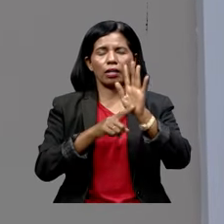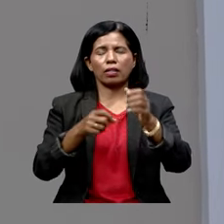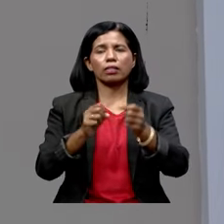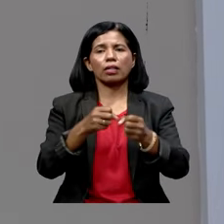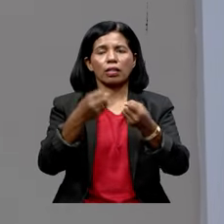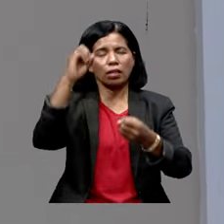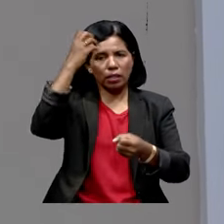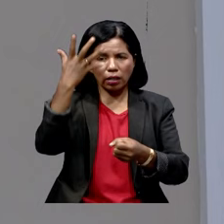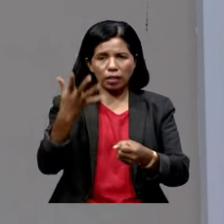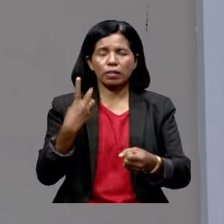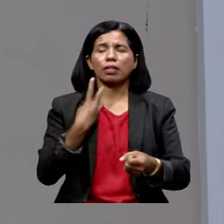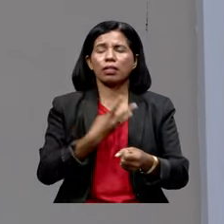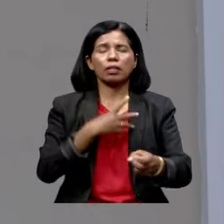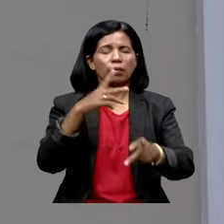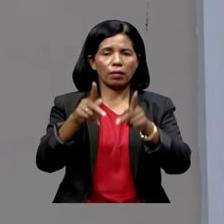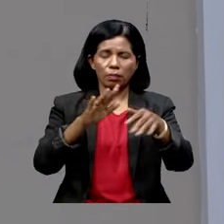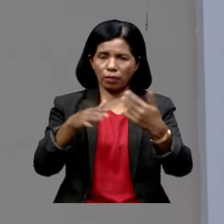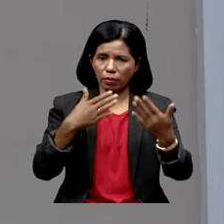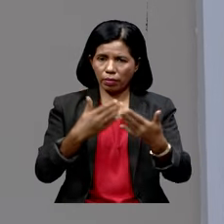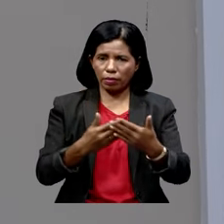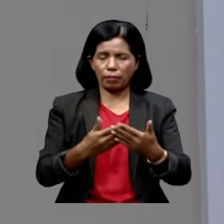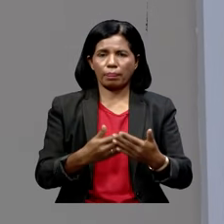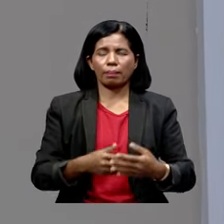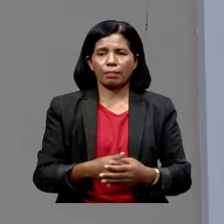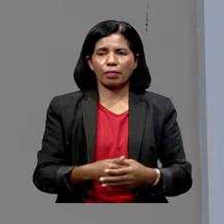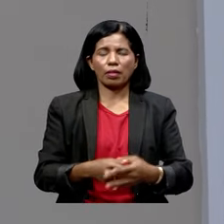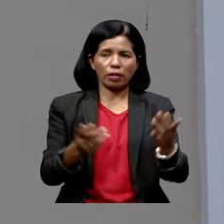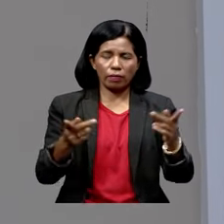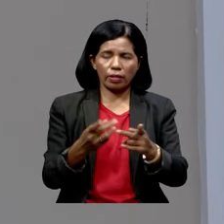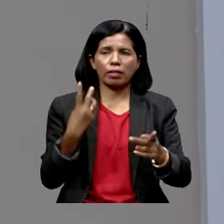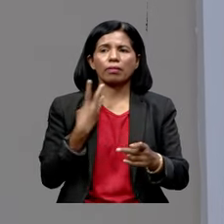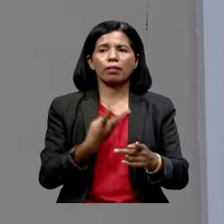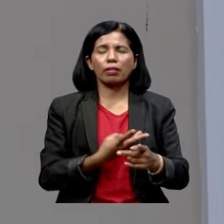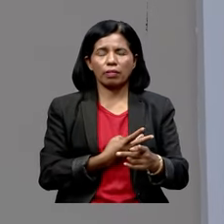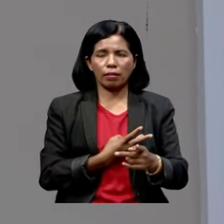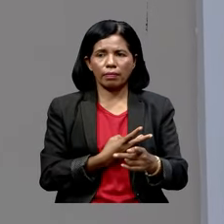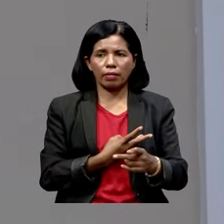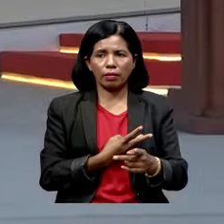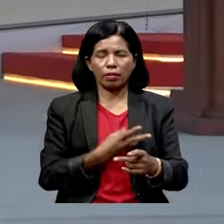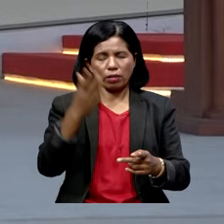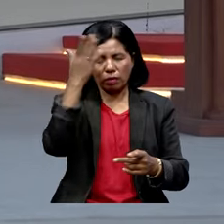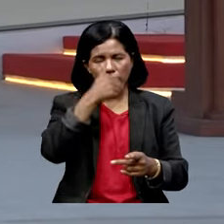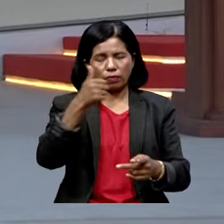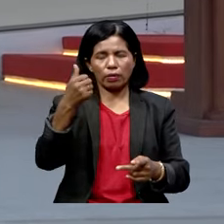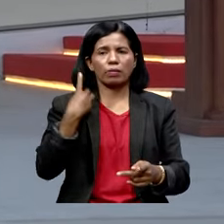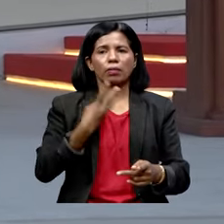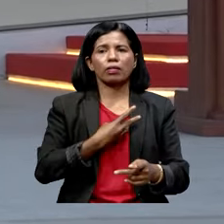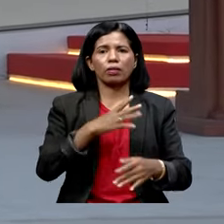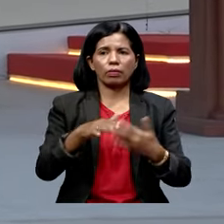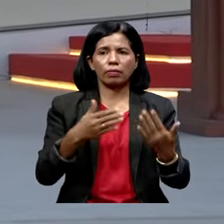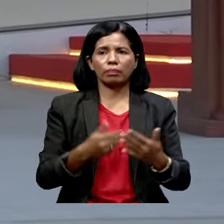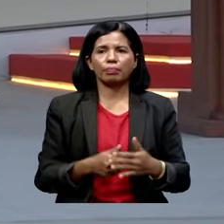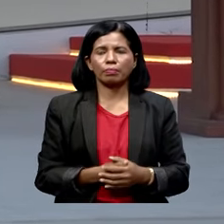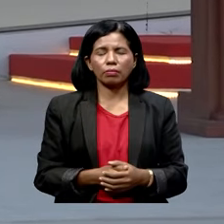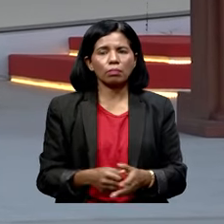sarani baita povo no sarani timor ne dia então fatin nessa ditan fatin fura baita hot Dom Virgílio Mons